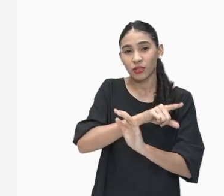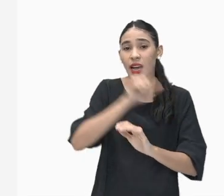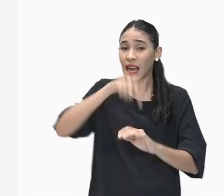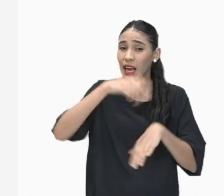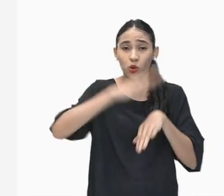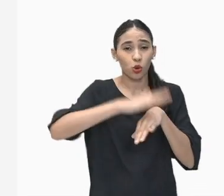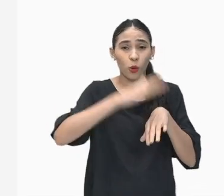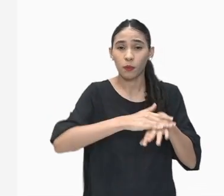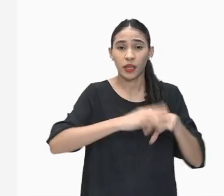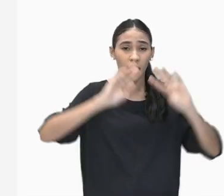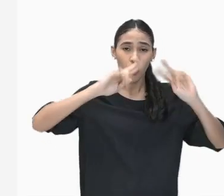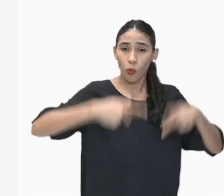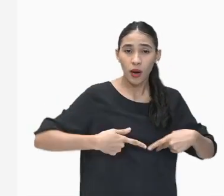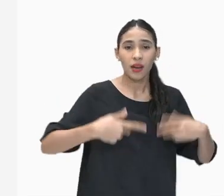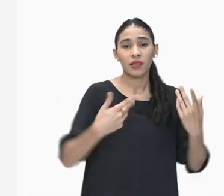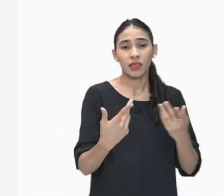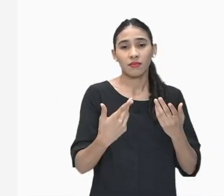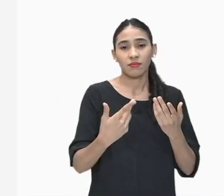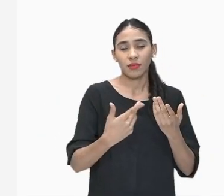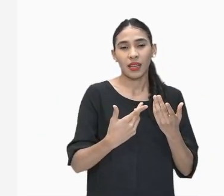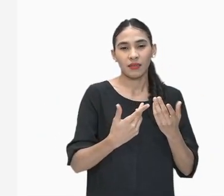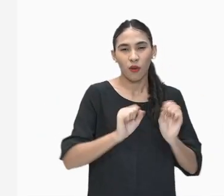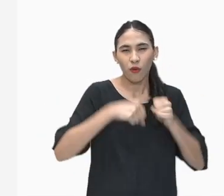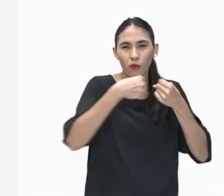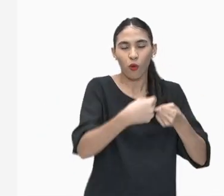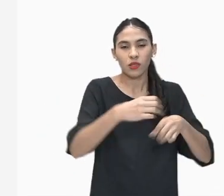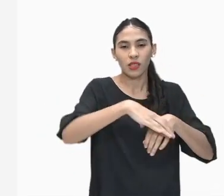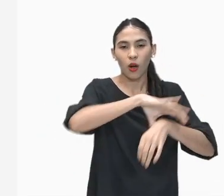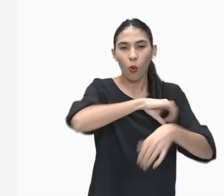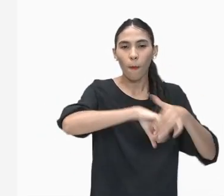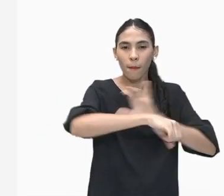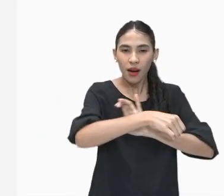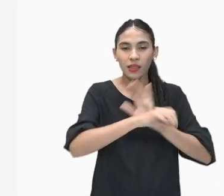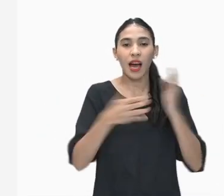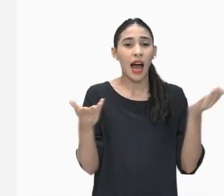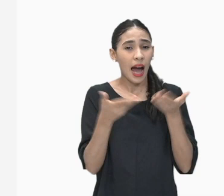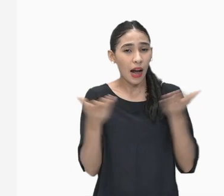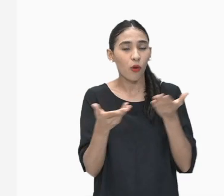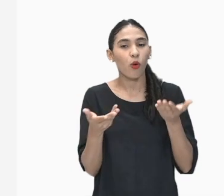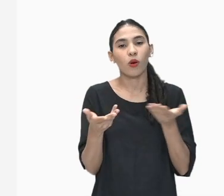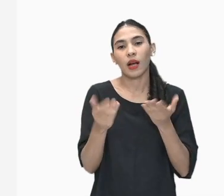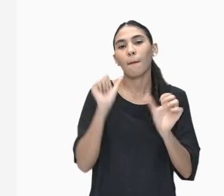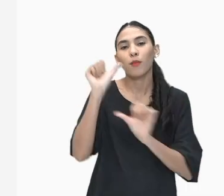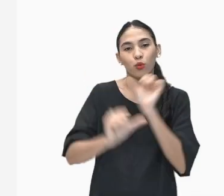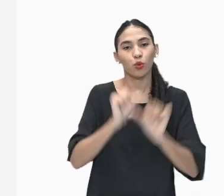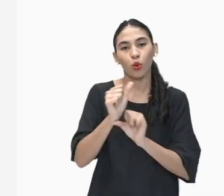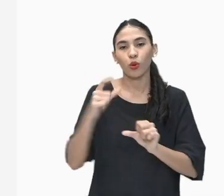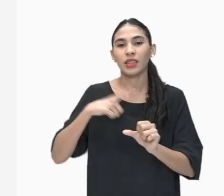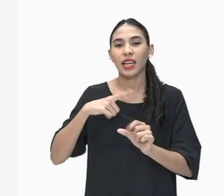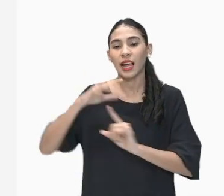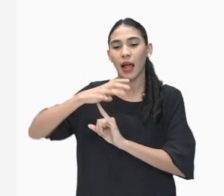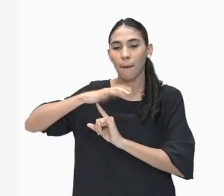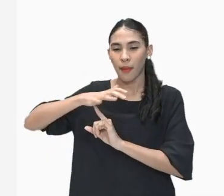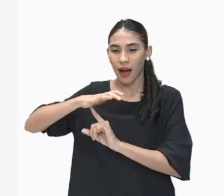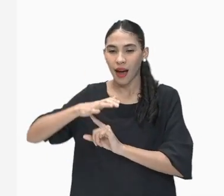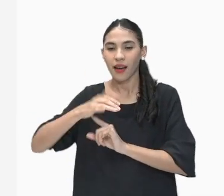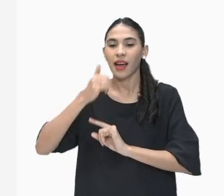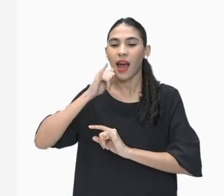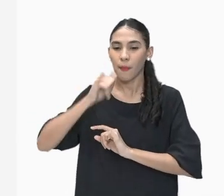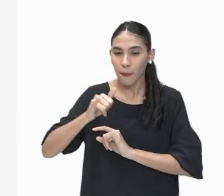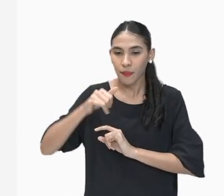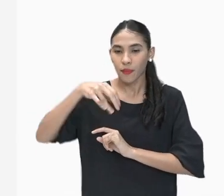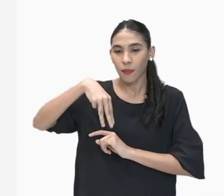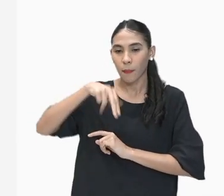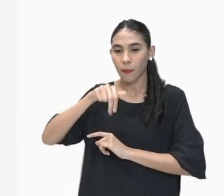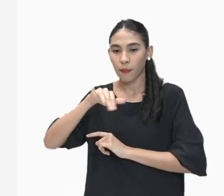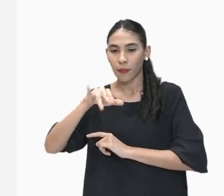né? A mão de obra humana. Agora nós vamos ter, além da mão de obra humana, nós vamos ter a máquina que vai ajudar nesse processo. Vejam lá,